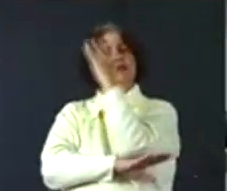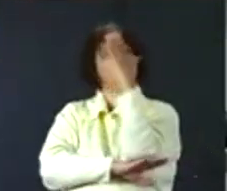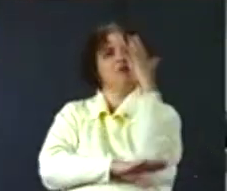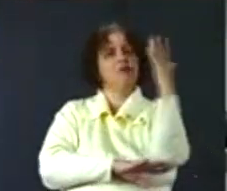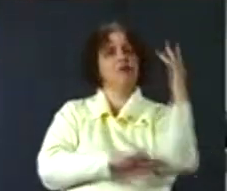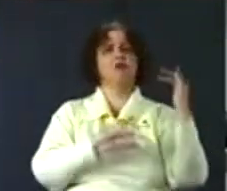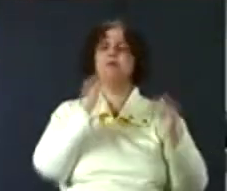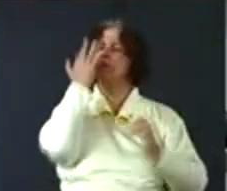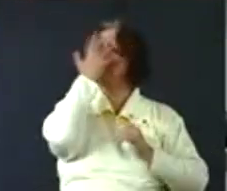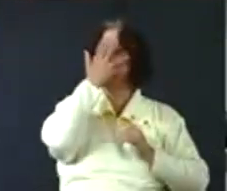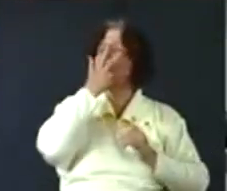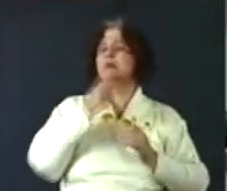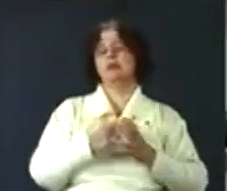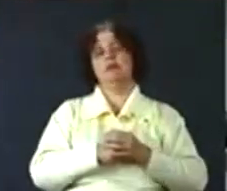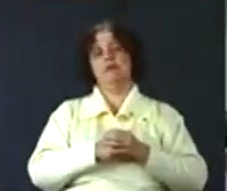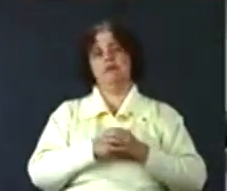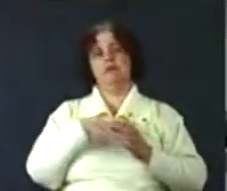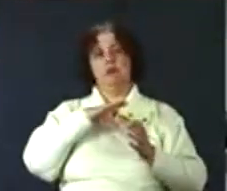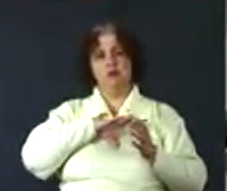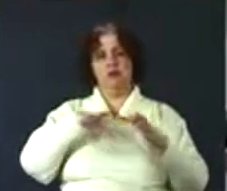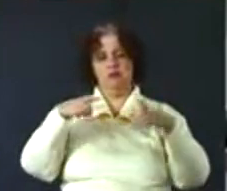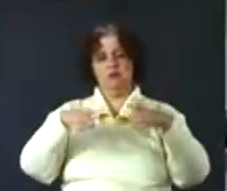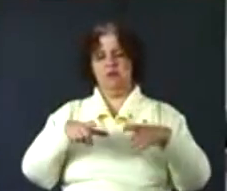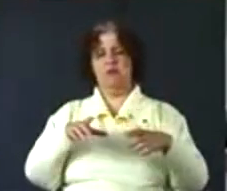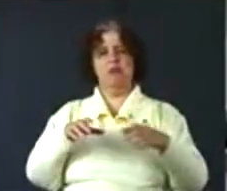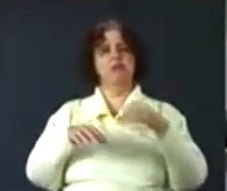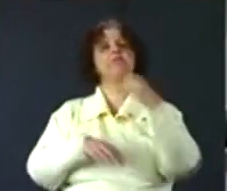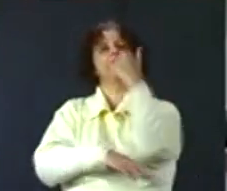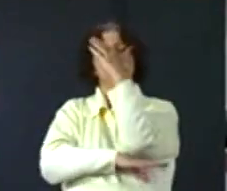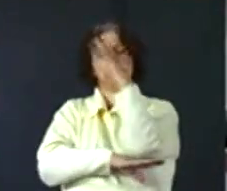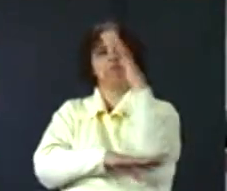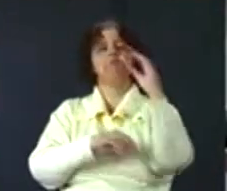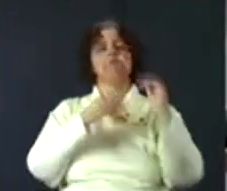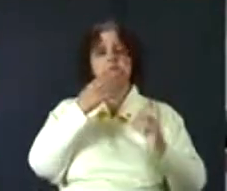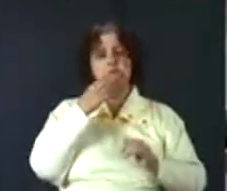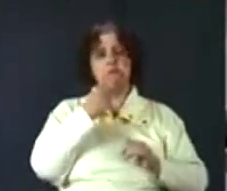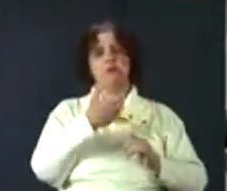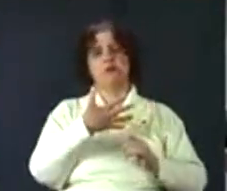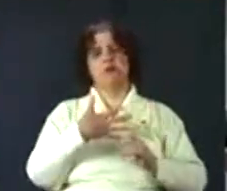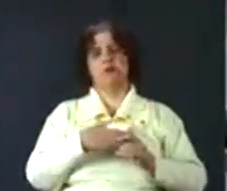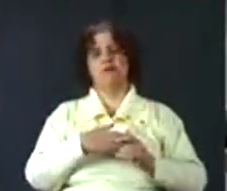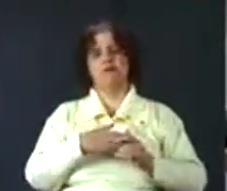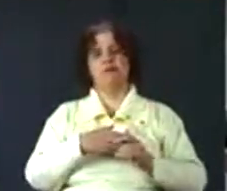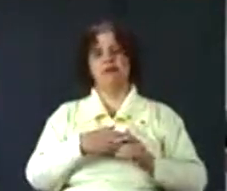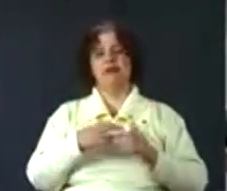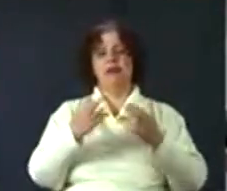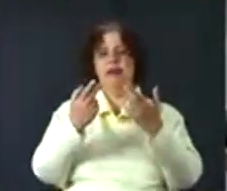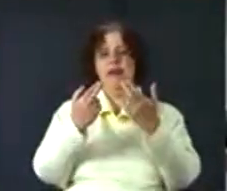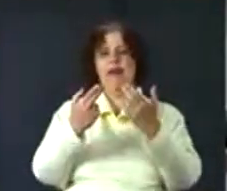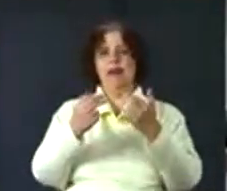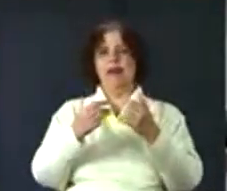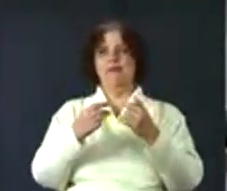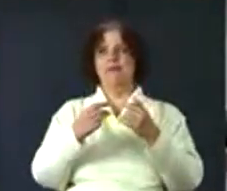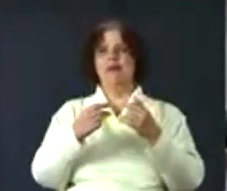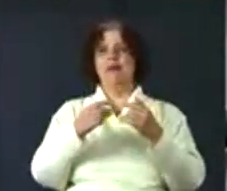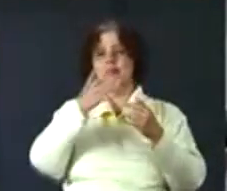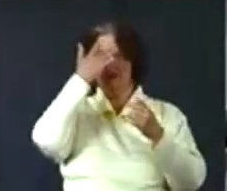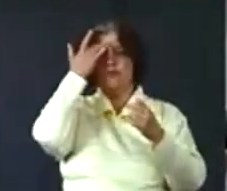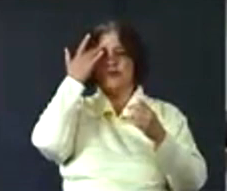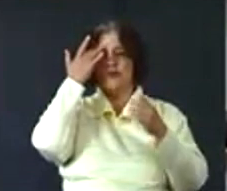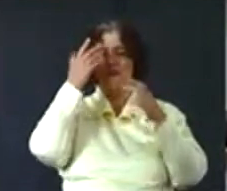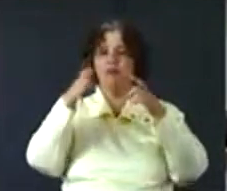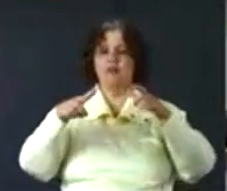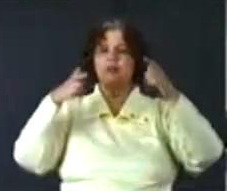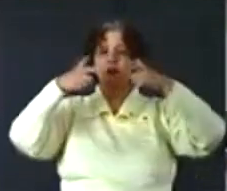e das árvores, e as pessoas inclusive chamavam Esmirna de a coroa de Esmirna. É interessante